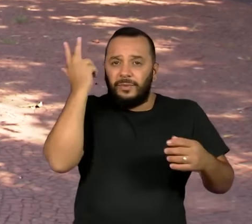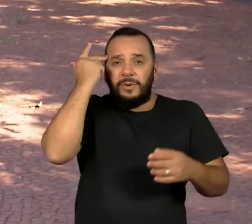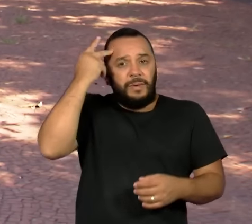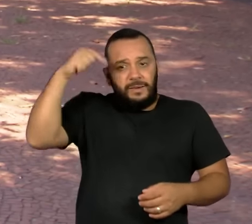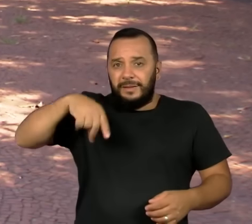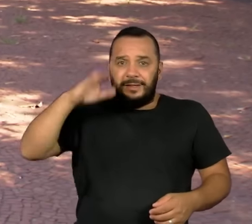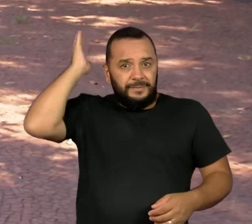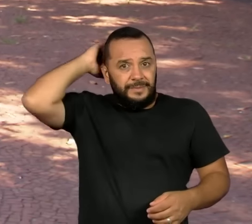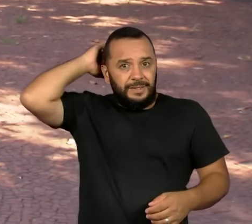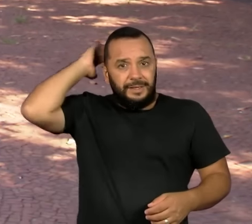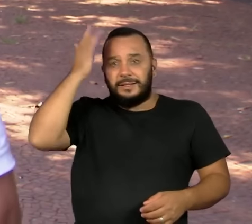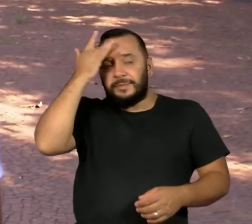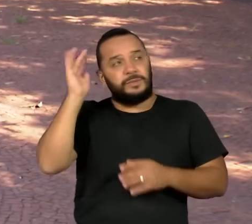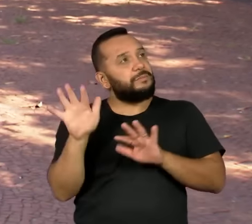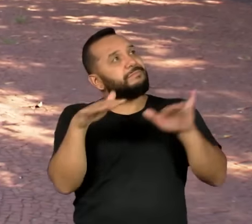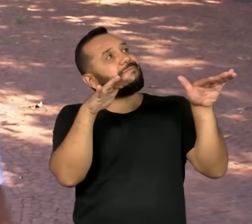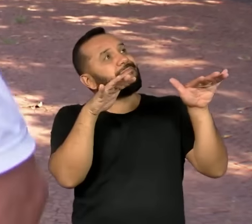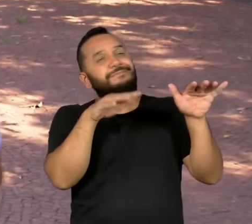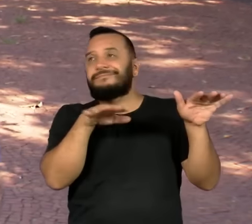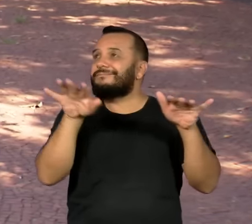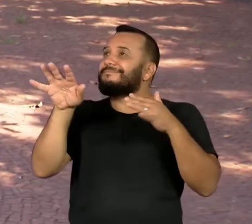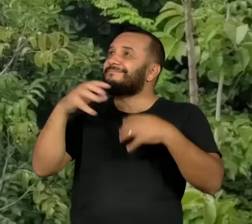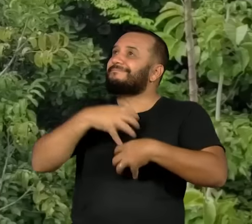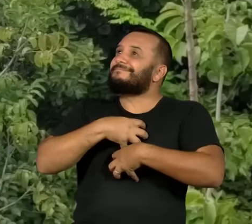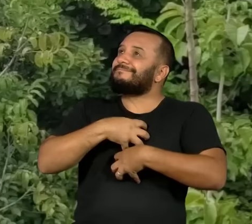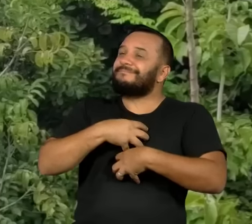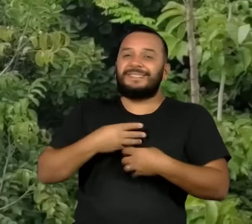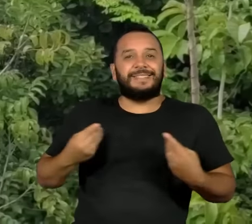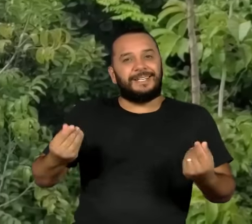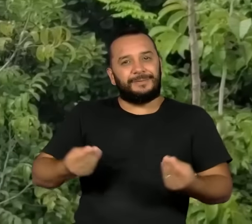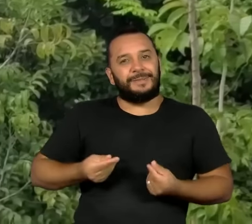E isso chama atenção para essa questão da sensibilização ambiental.